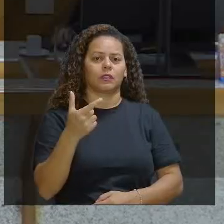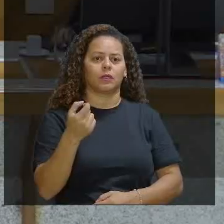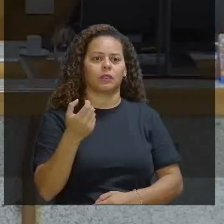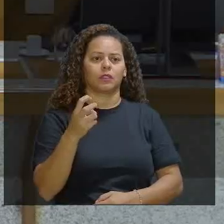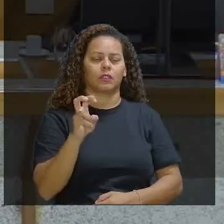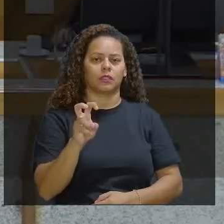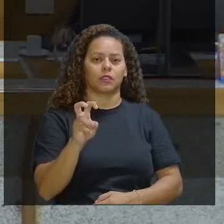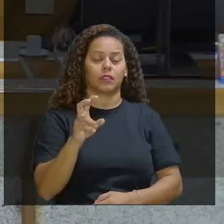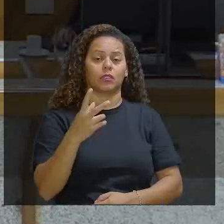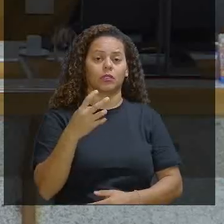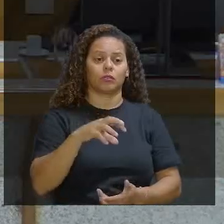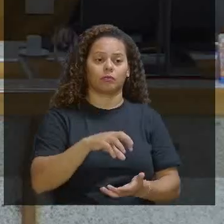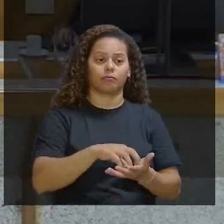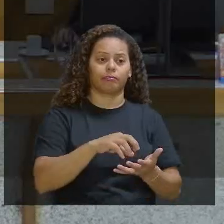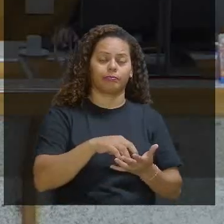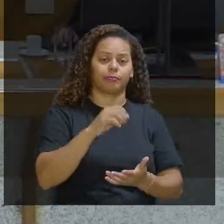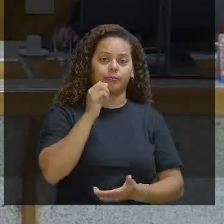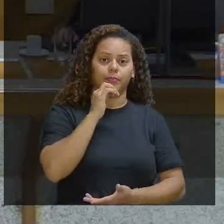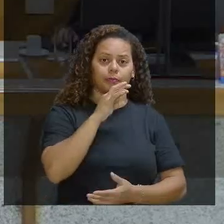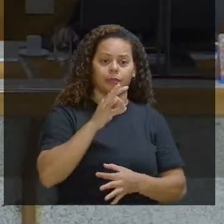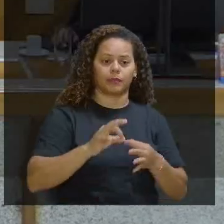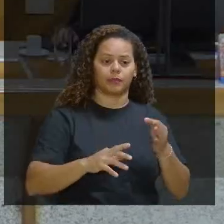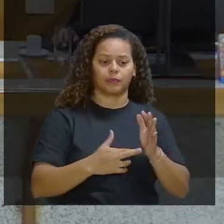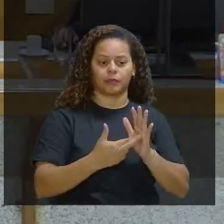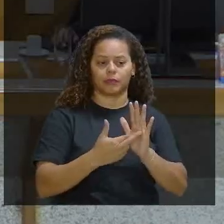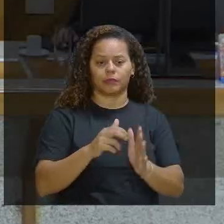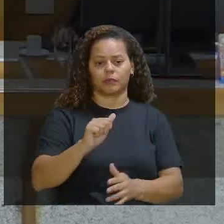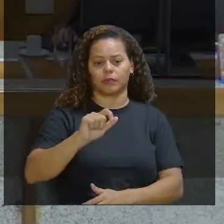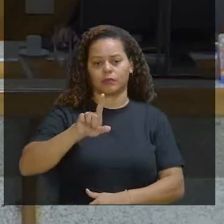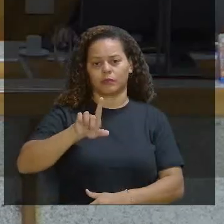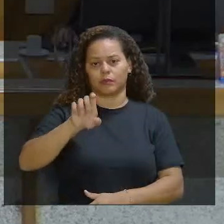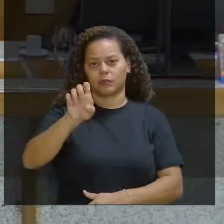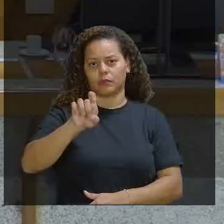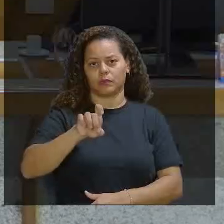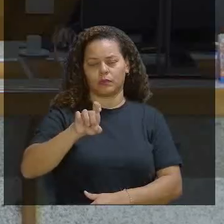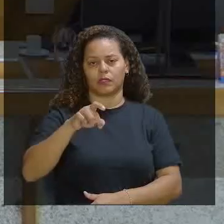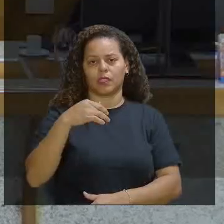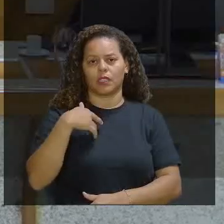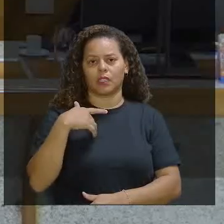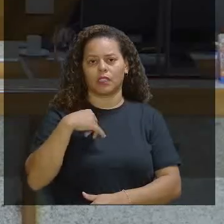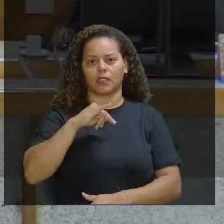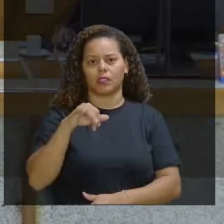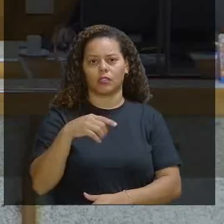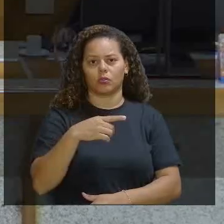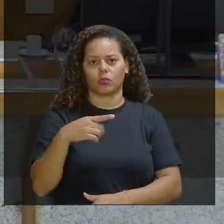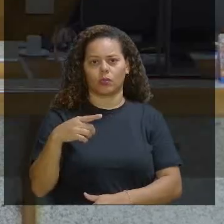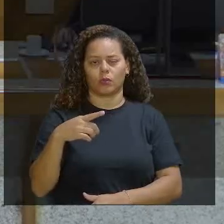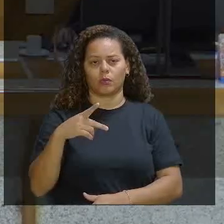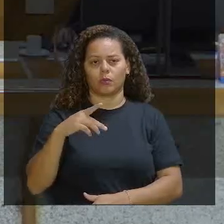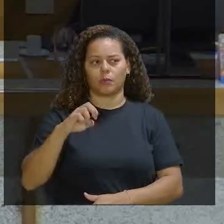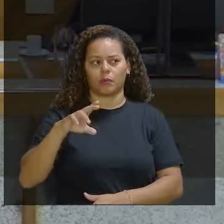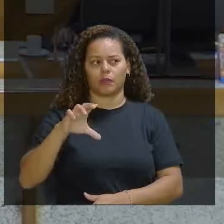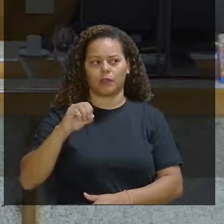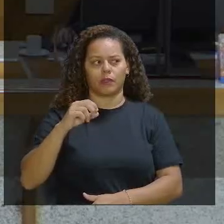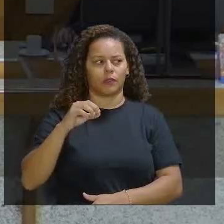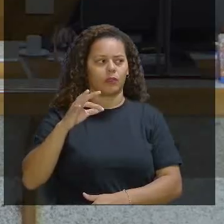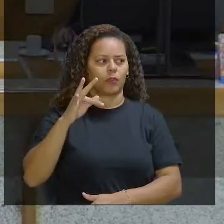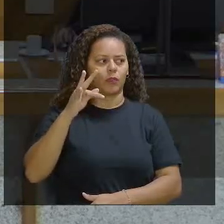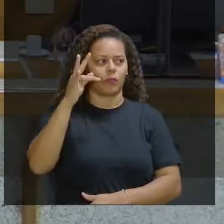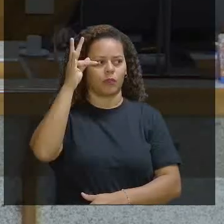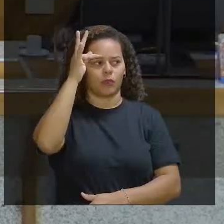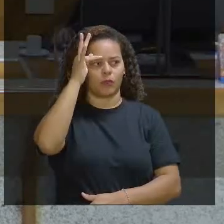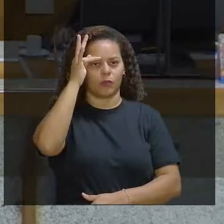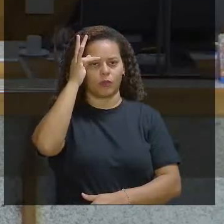0600.005/2026, a origem Macapá, relator o juiz Alex Lamy, agravante João Paulo de Oliveira Furlan, e agravada Sara